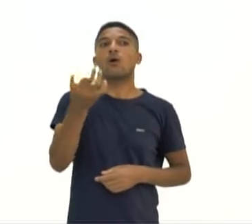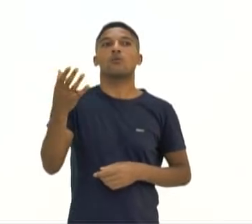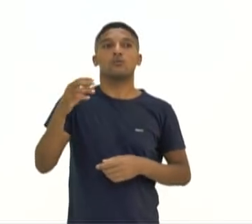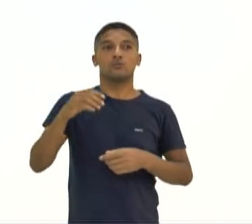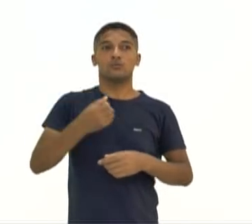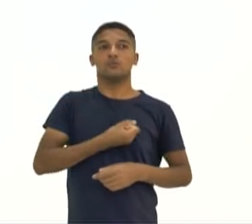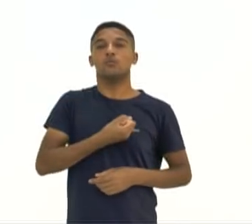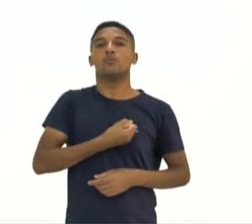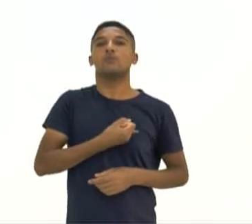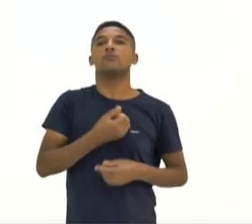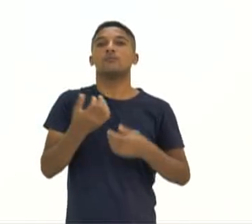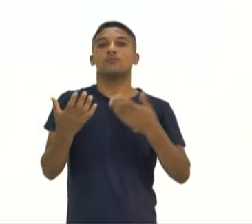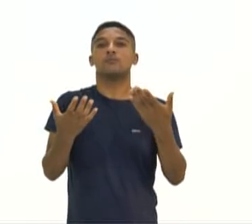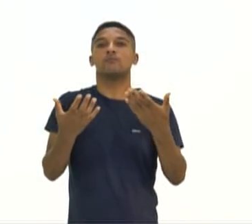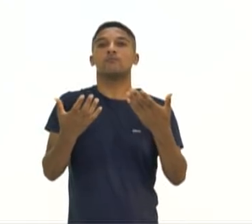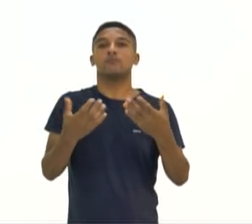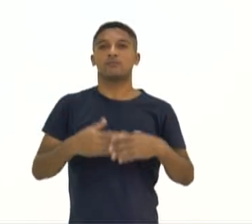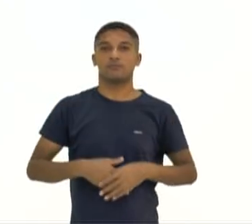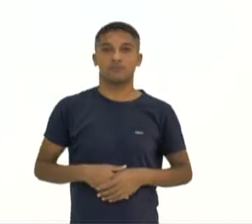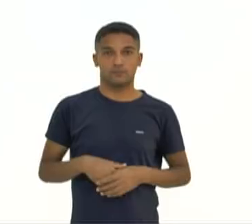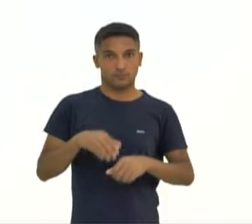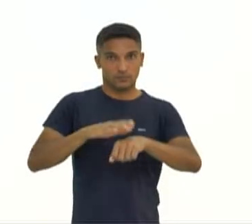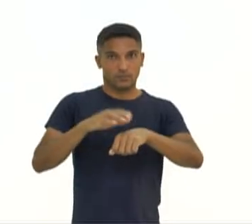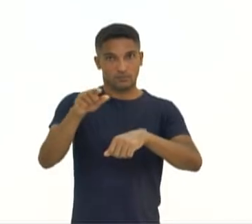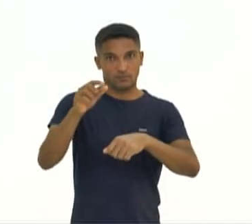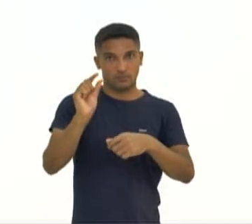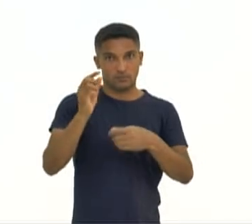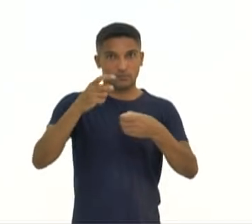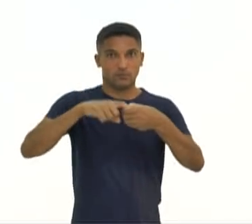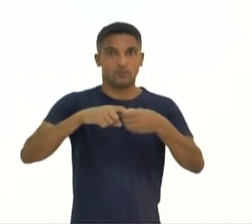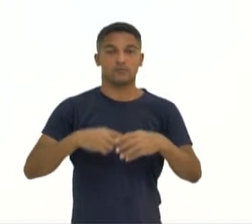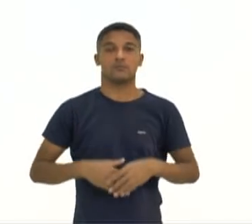A professora vai dar um tempinho e nós já voltamos.